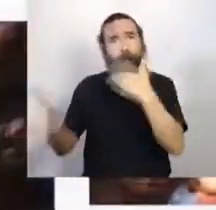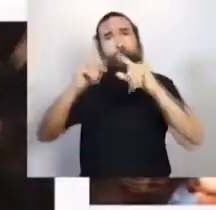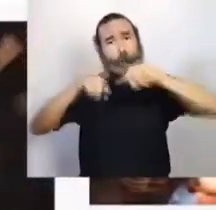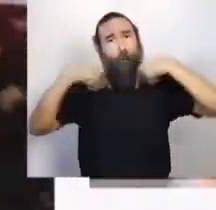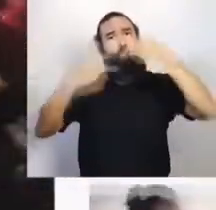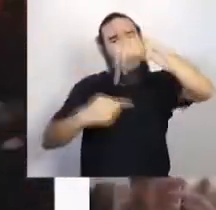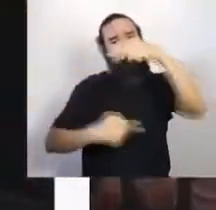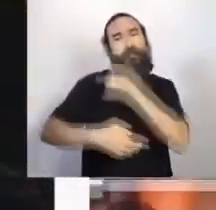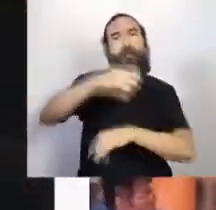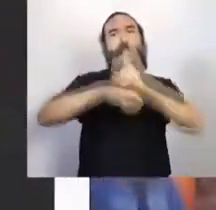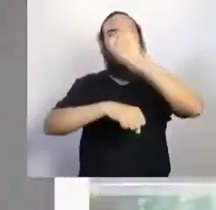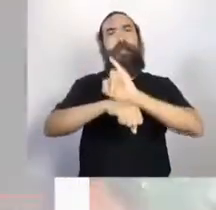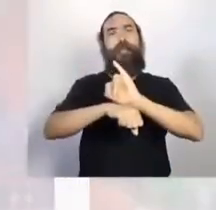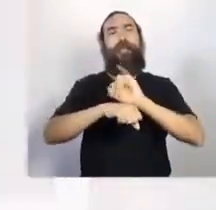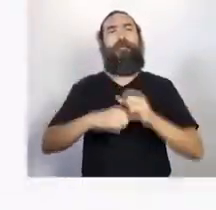Bora reunir, meu povo.